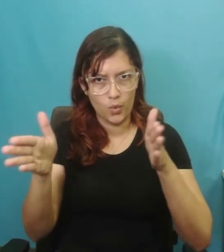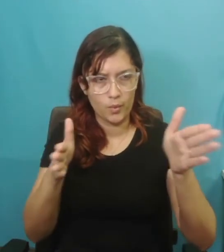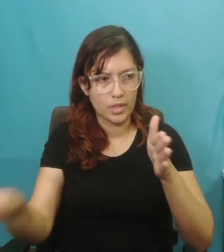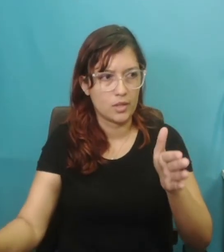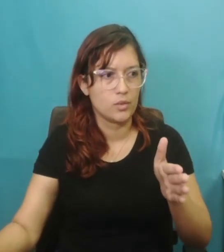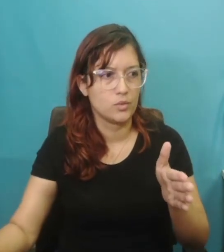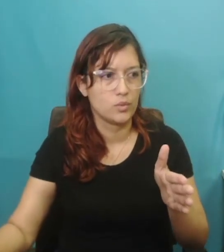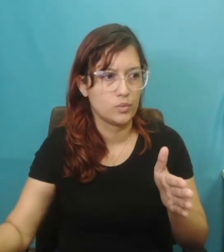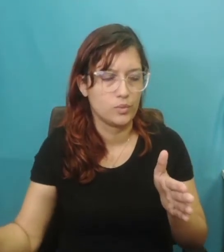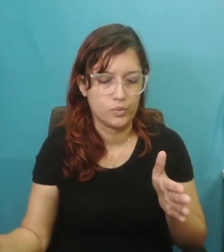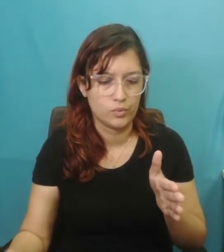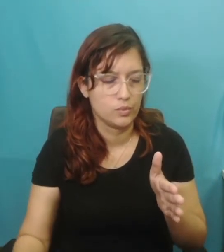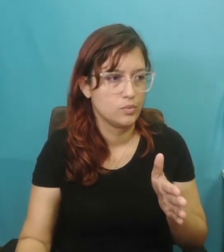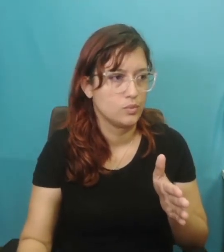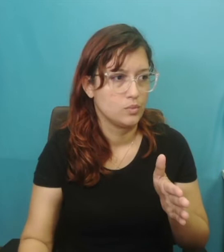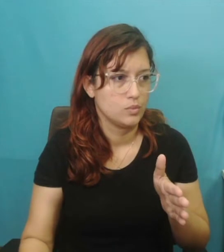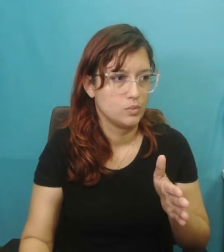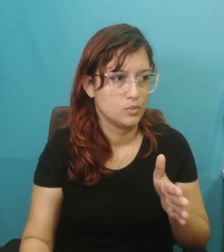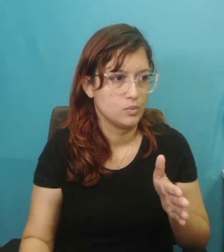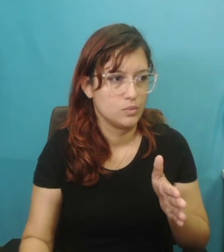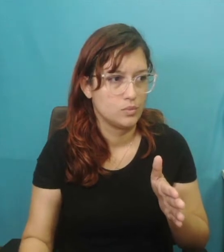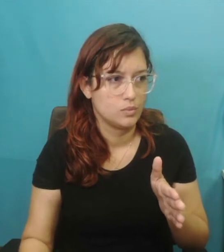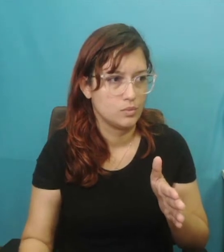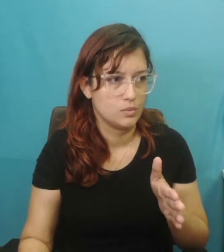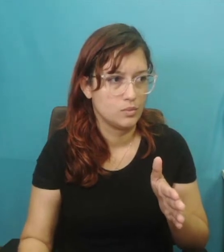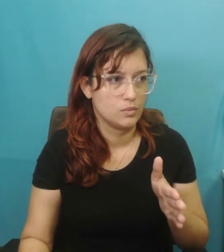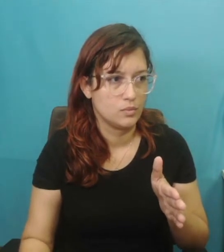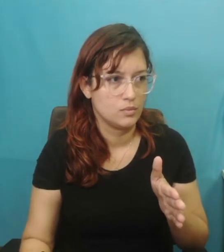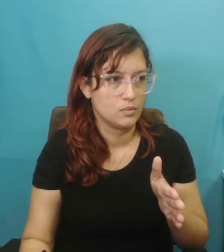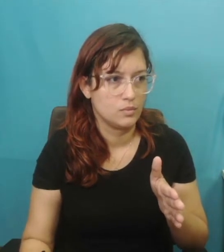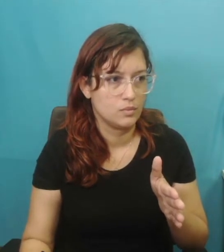Então, encontramos o período.